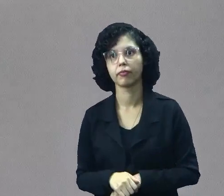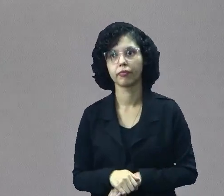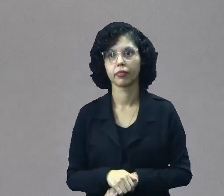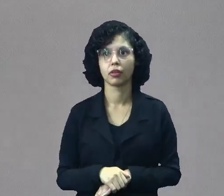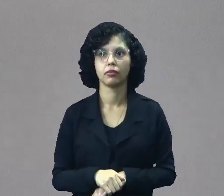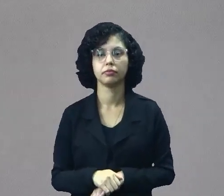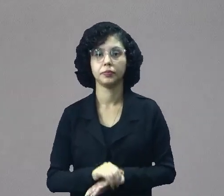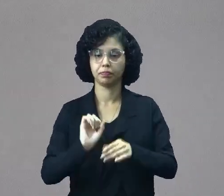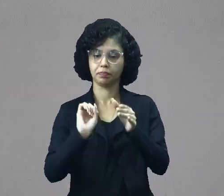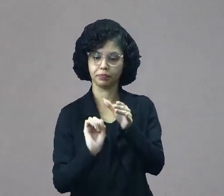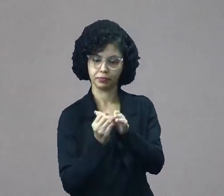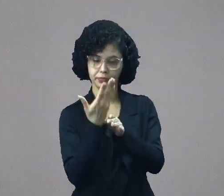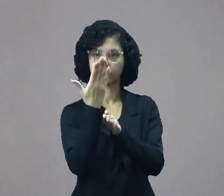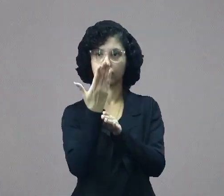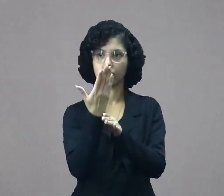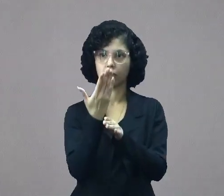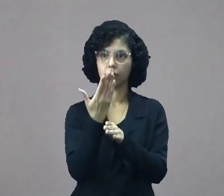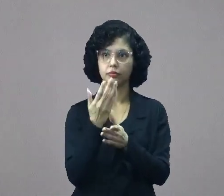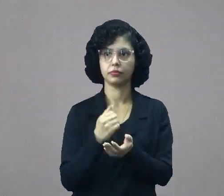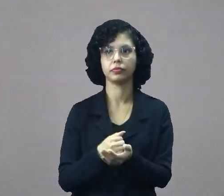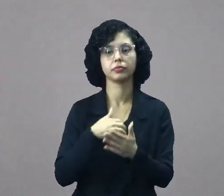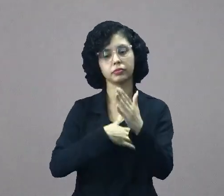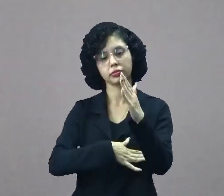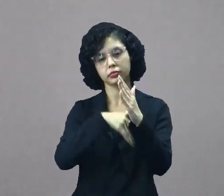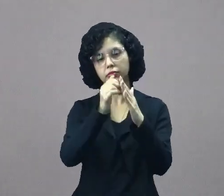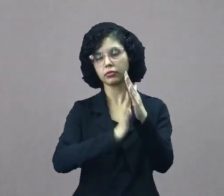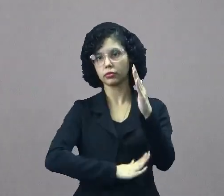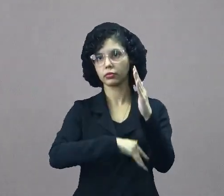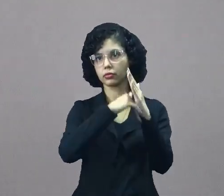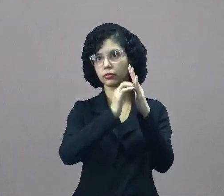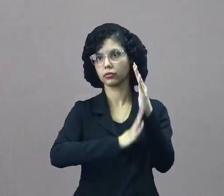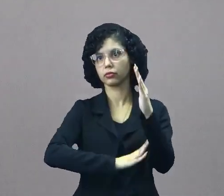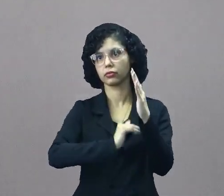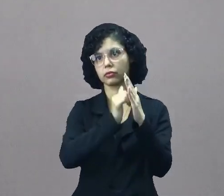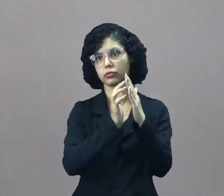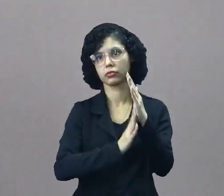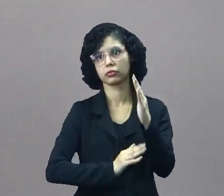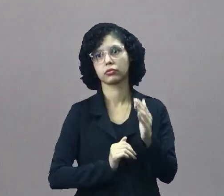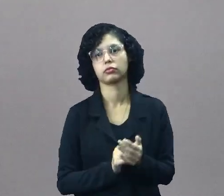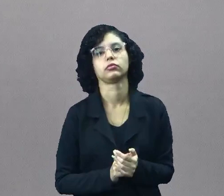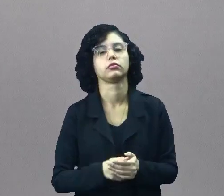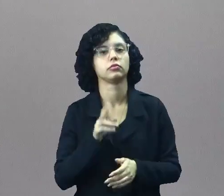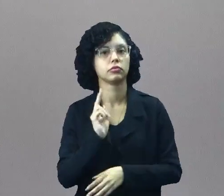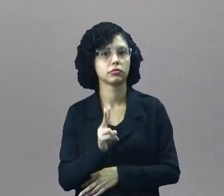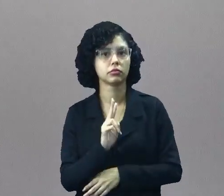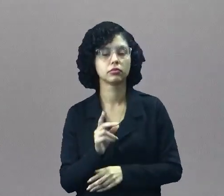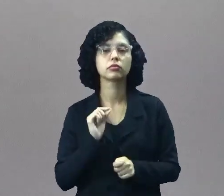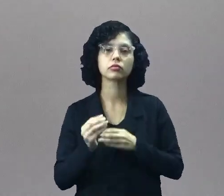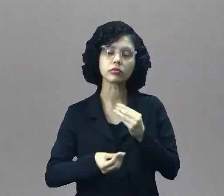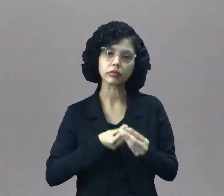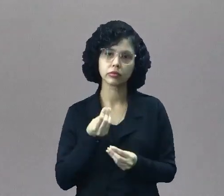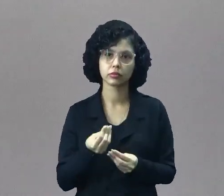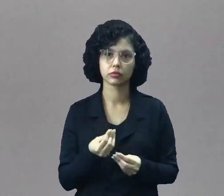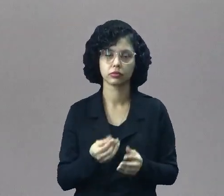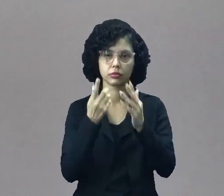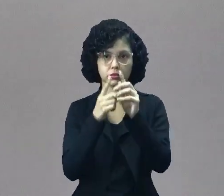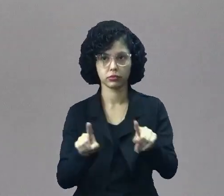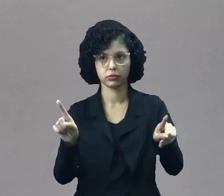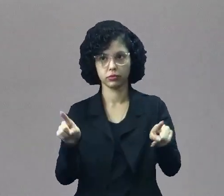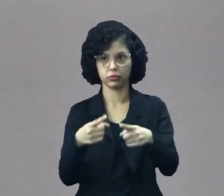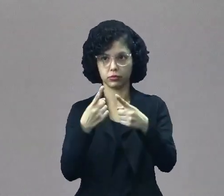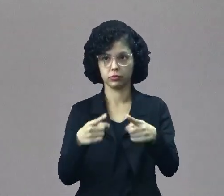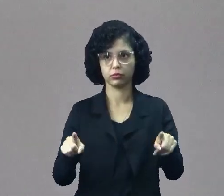ele criava a sua pintura da mesma forma que ele ouvia uma música, ou